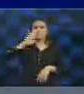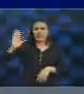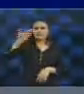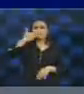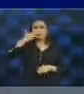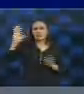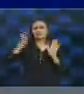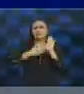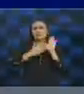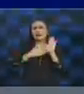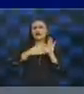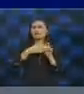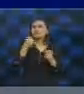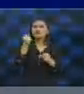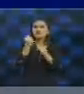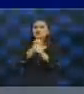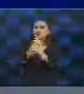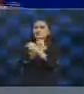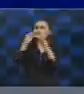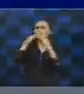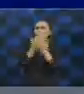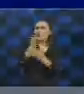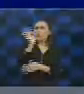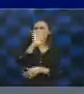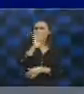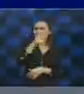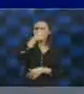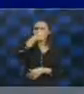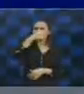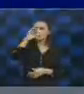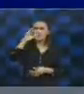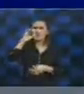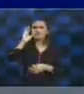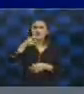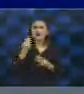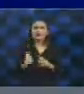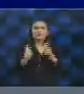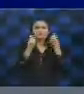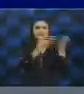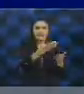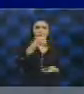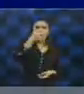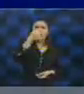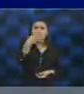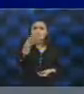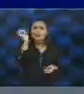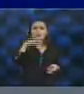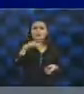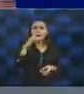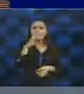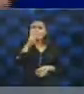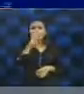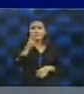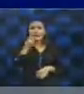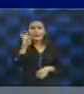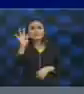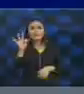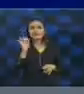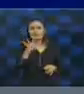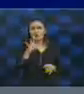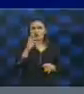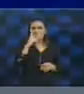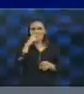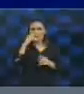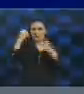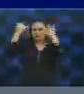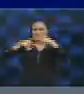escolas de tempo integral não foi feito nenhuma, 110 creches foram entregue 14, BRT não foi entregue o BRT, aquilo sim não cabia